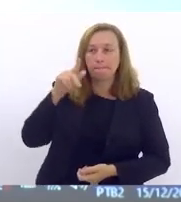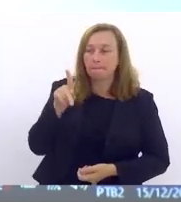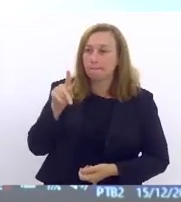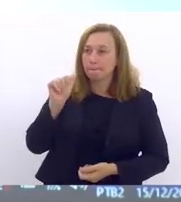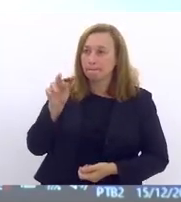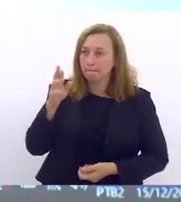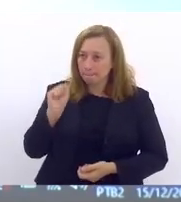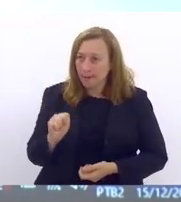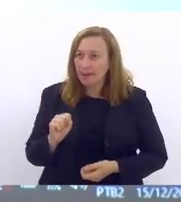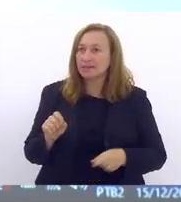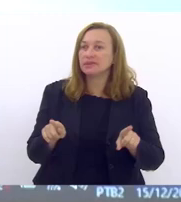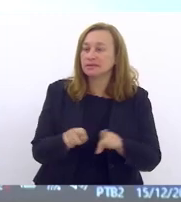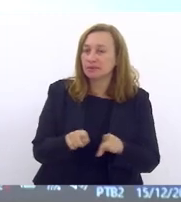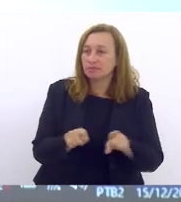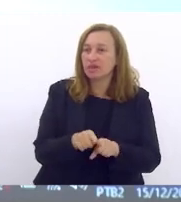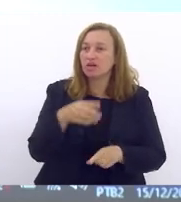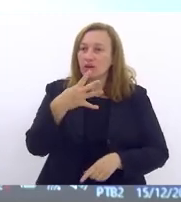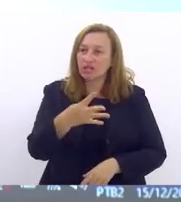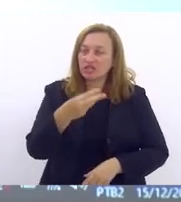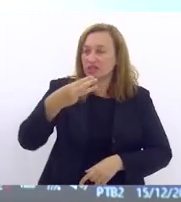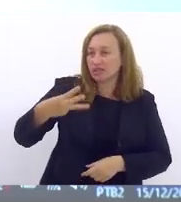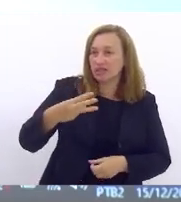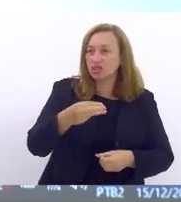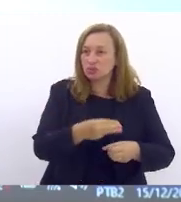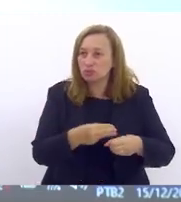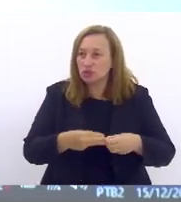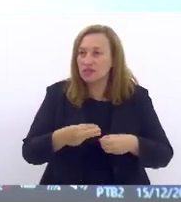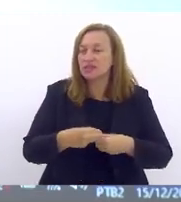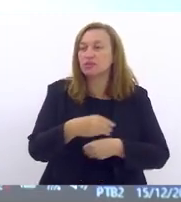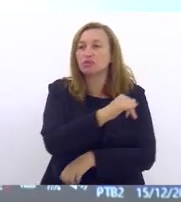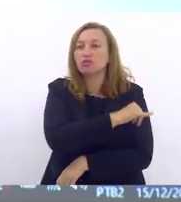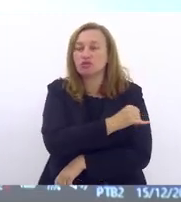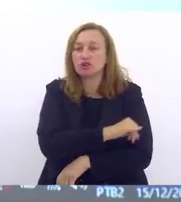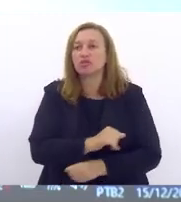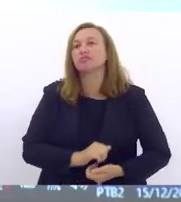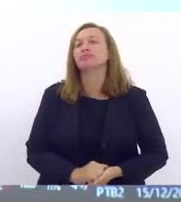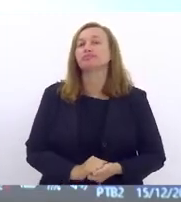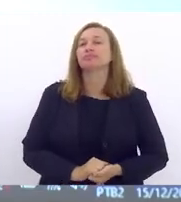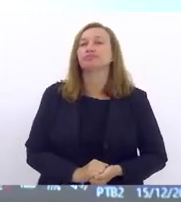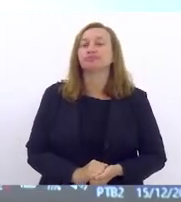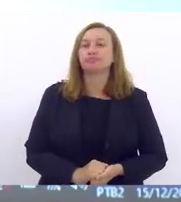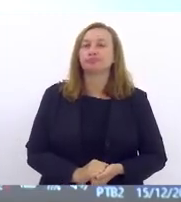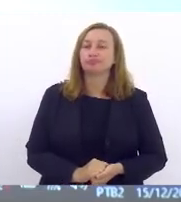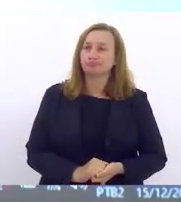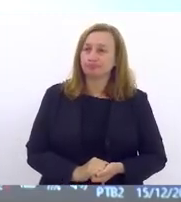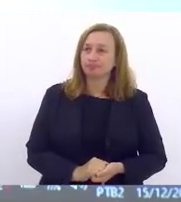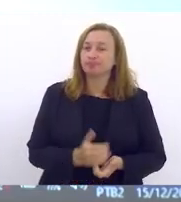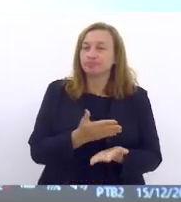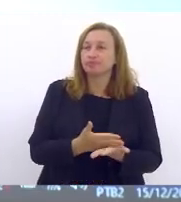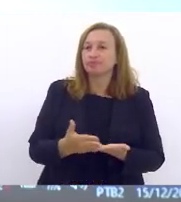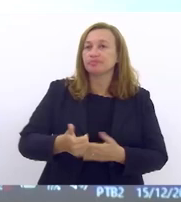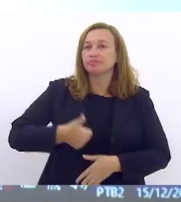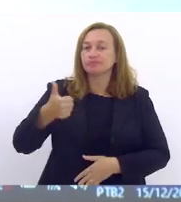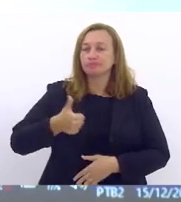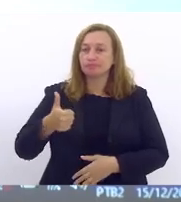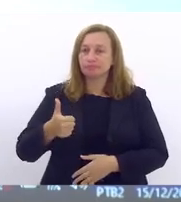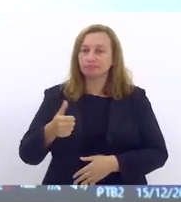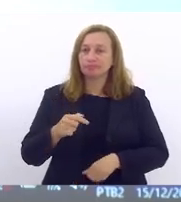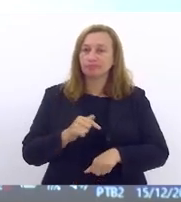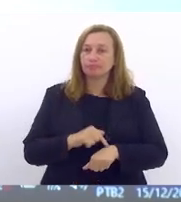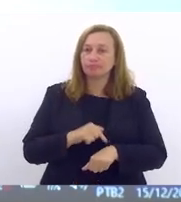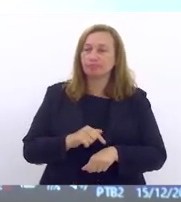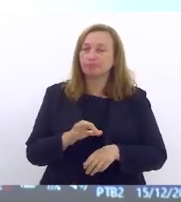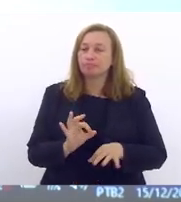57,29% delas se consideram, se autodeclaram pardas e pretas. E estamos, né, quando começou lá no primeiro ciclo, a gente era um